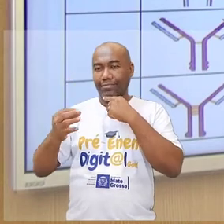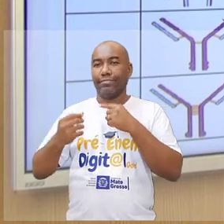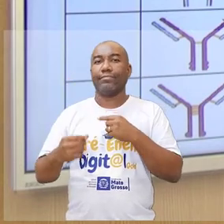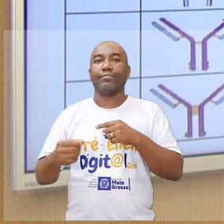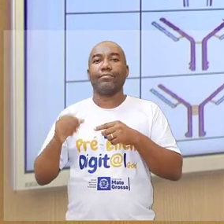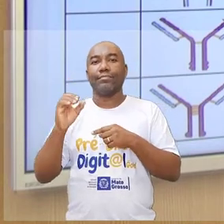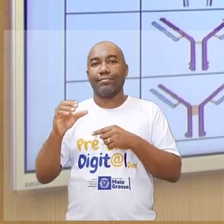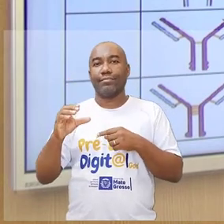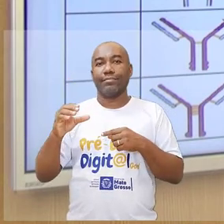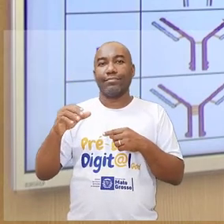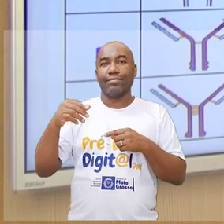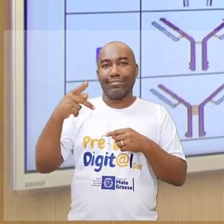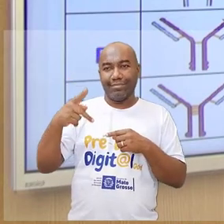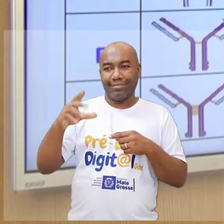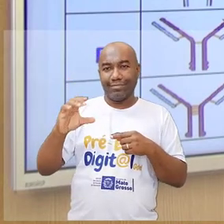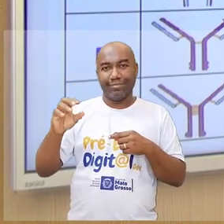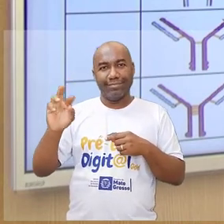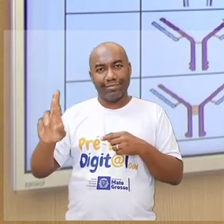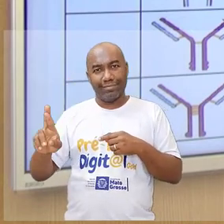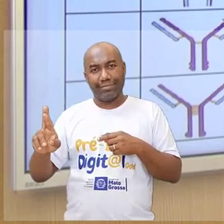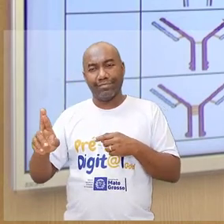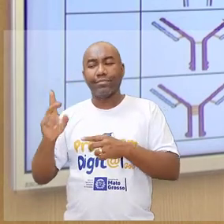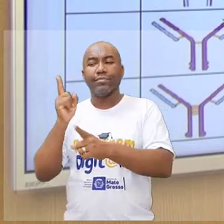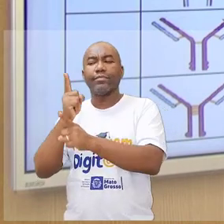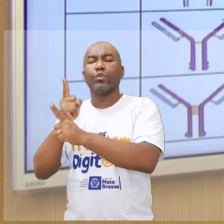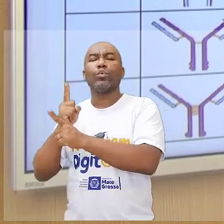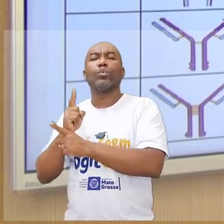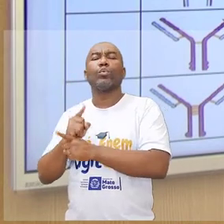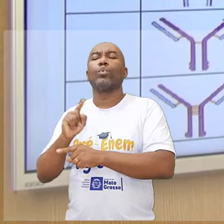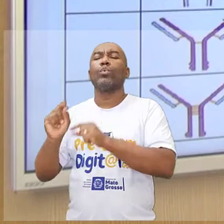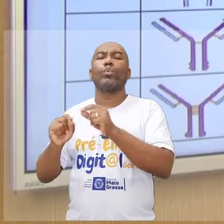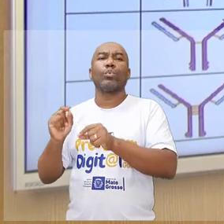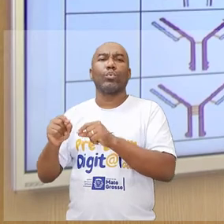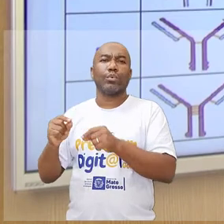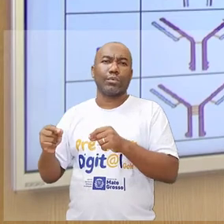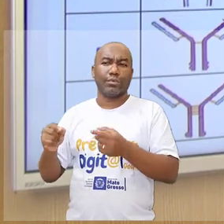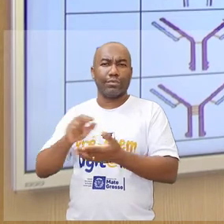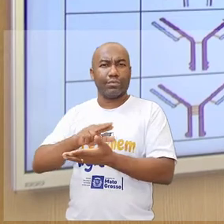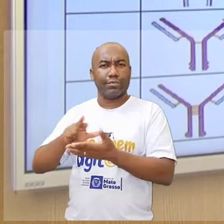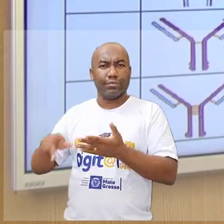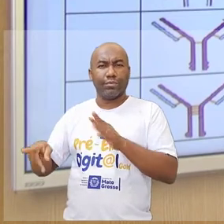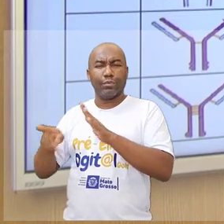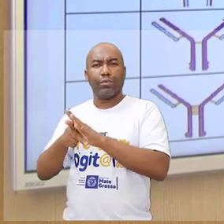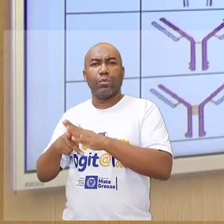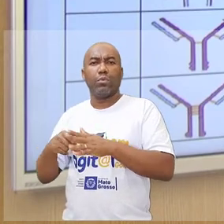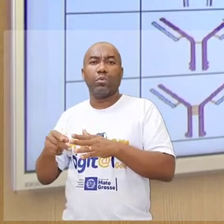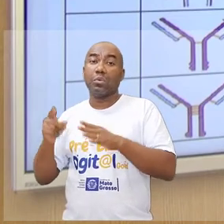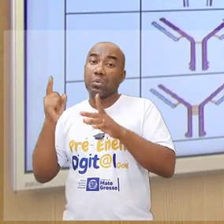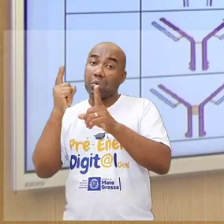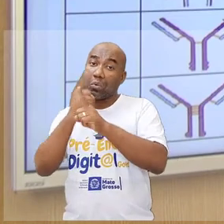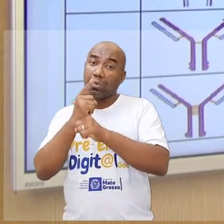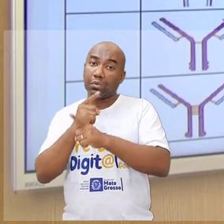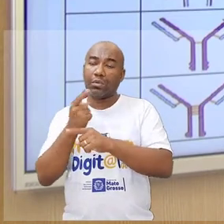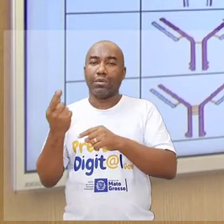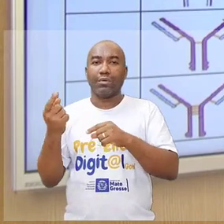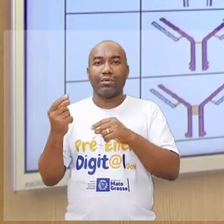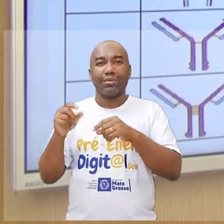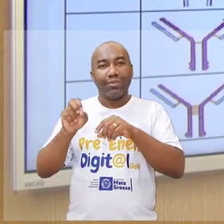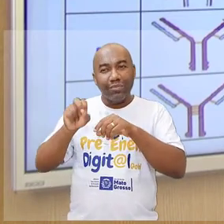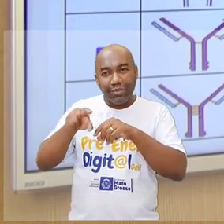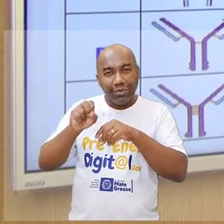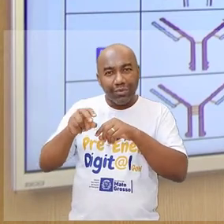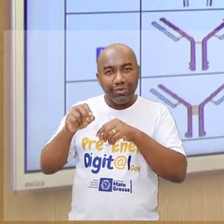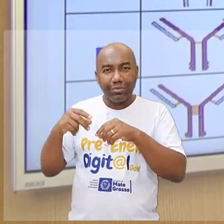é feito esse exame, o que é analisado? Traços genéticos do vírus no seu corpo e